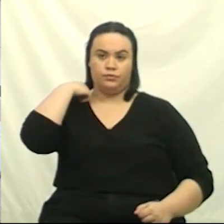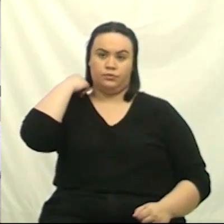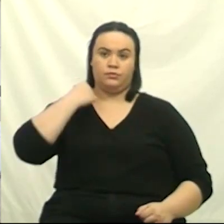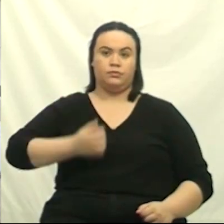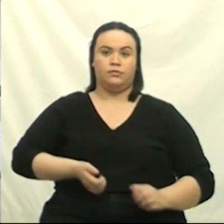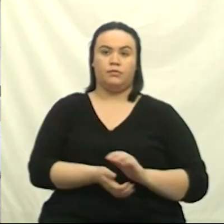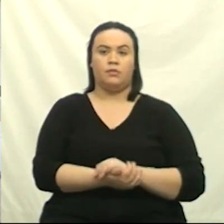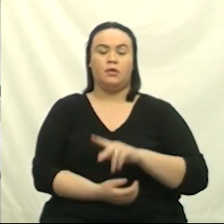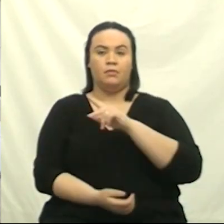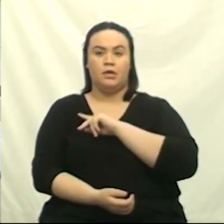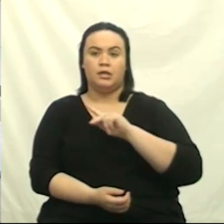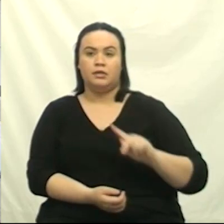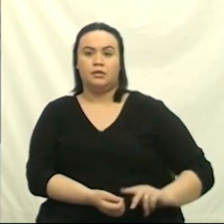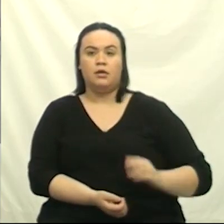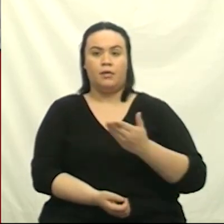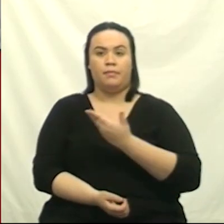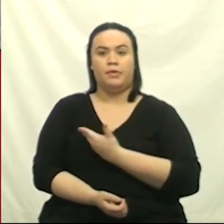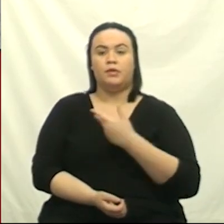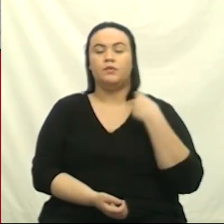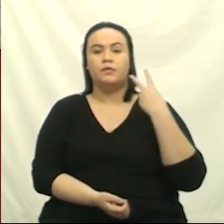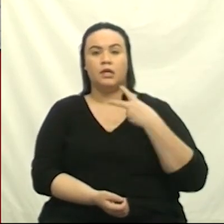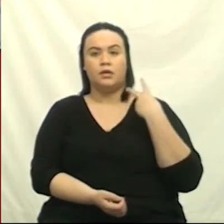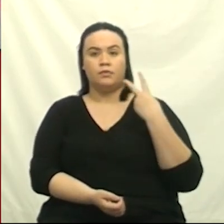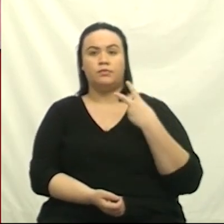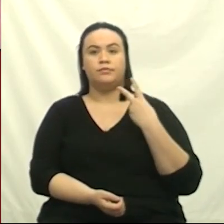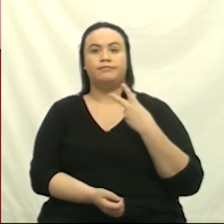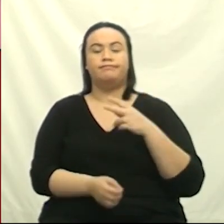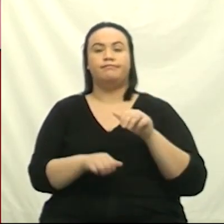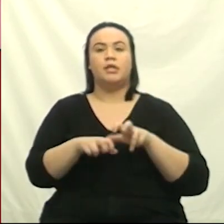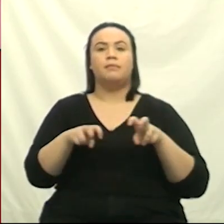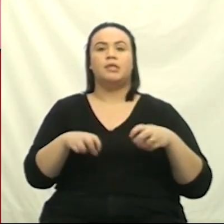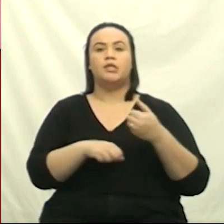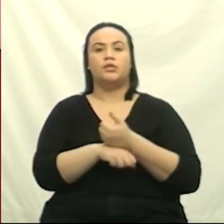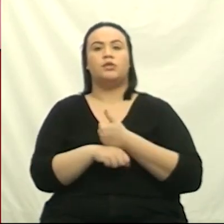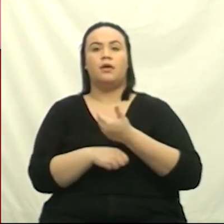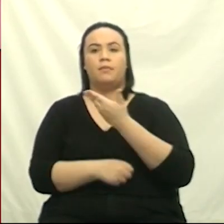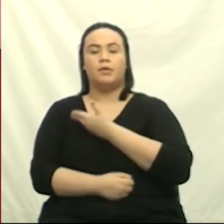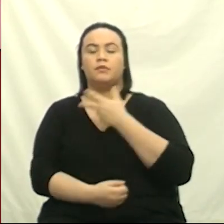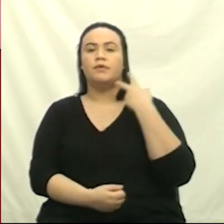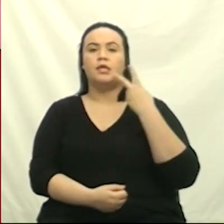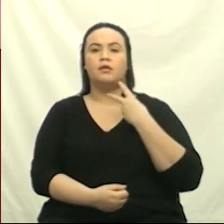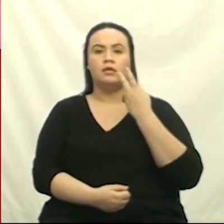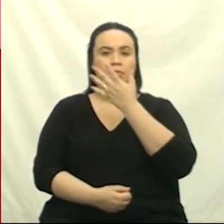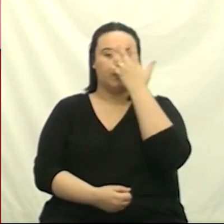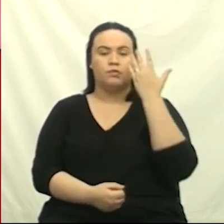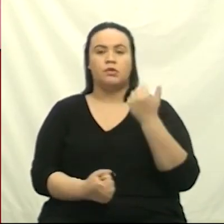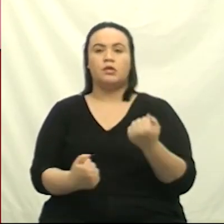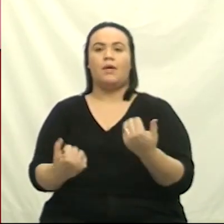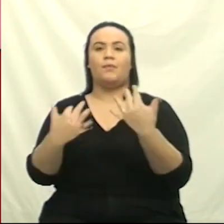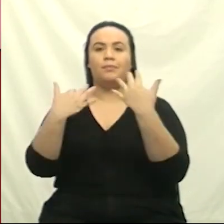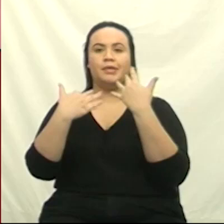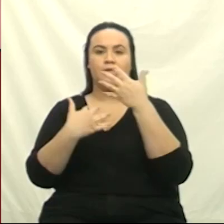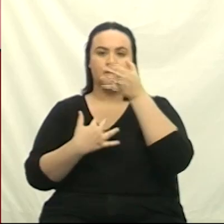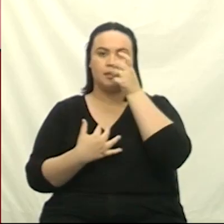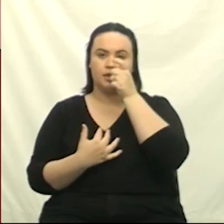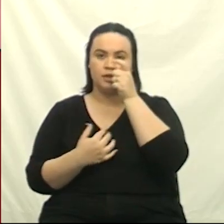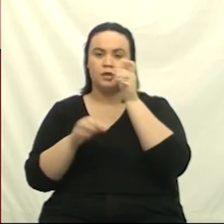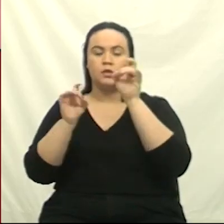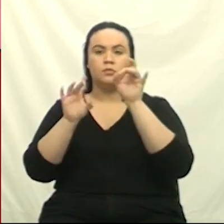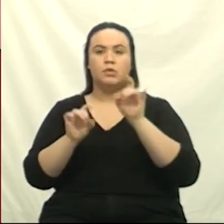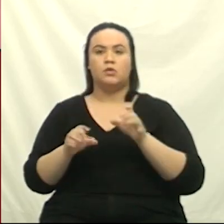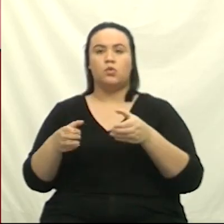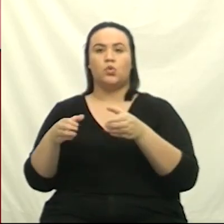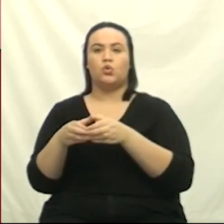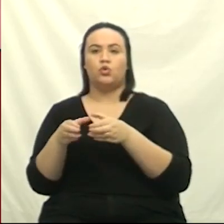Sr. Presidente colegas vereadores da mesa diretora colegas vereadores e vereadoras ao público que nos assiste em especial hoje a